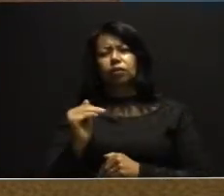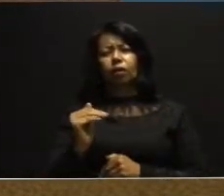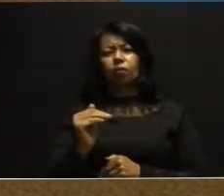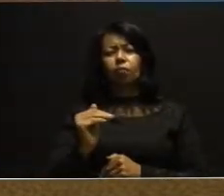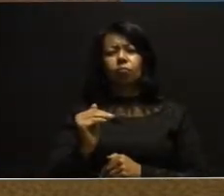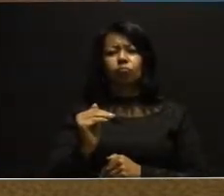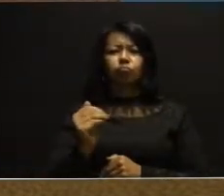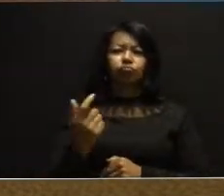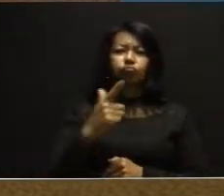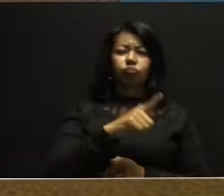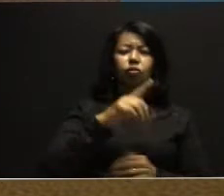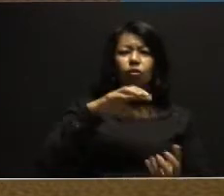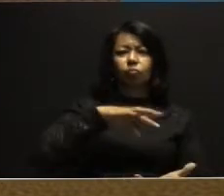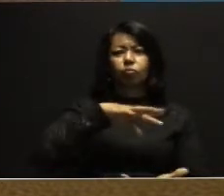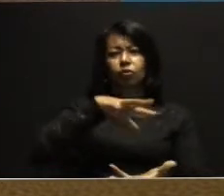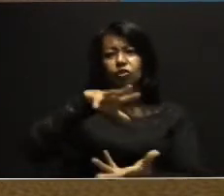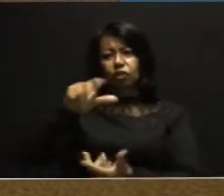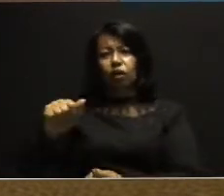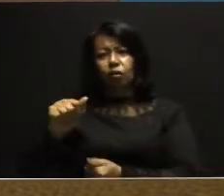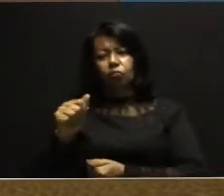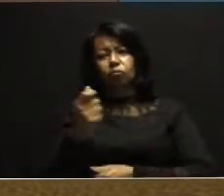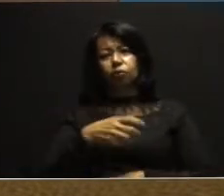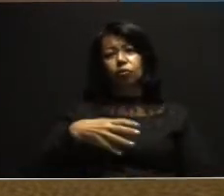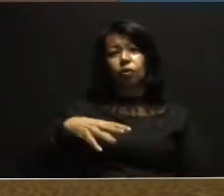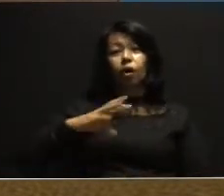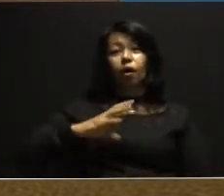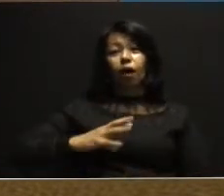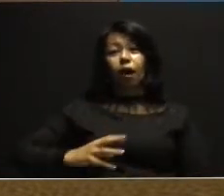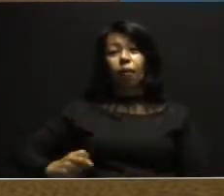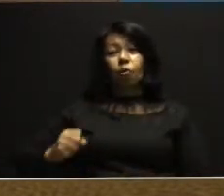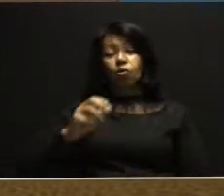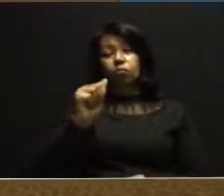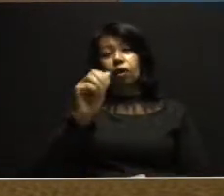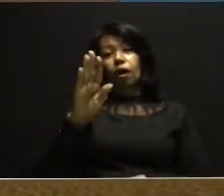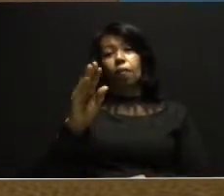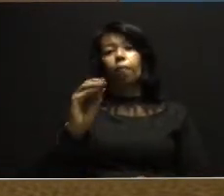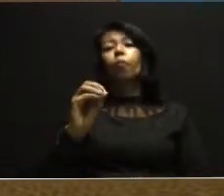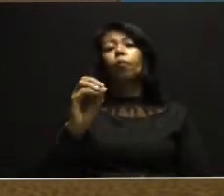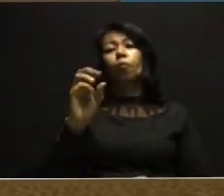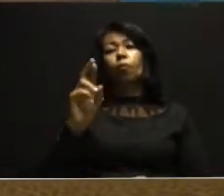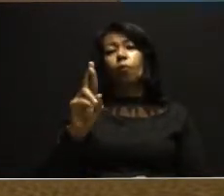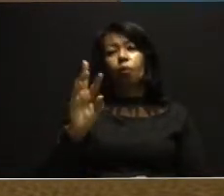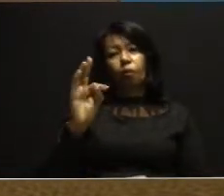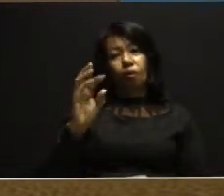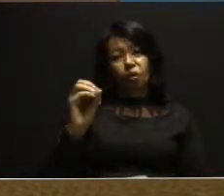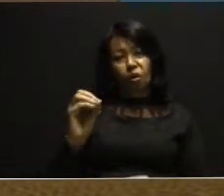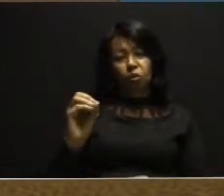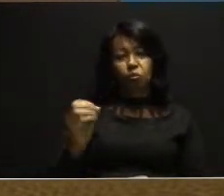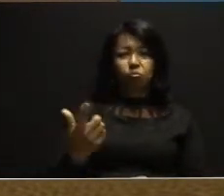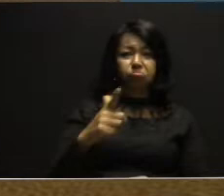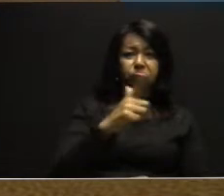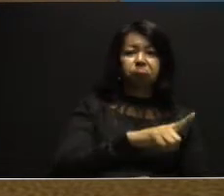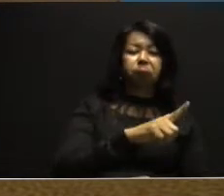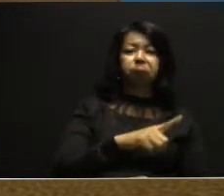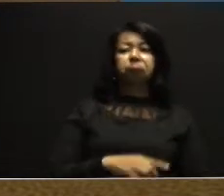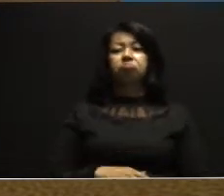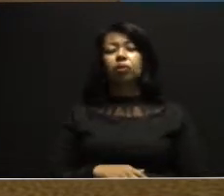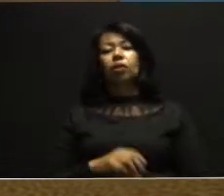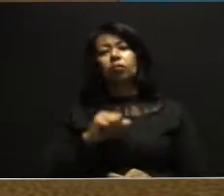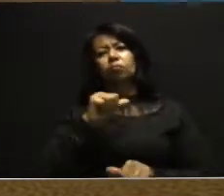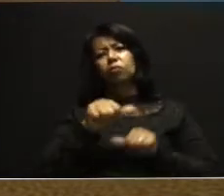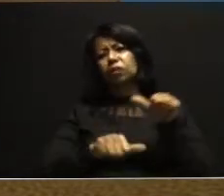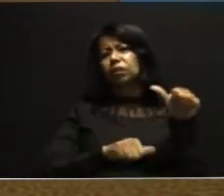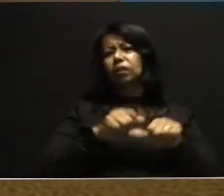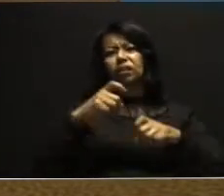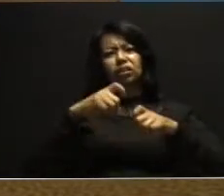mundial, o lobby do aborto, o divórcio, a ideologia de gênero, são alguns dos grandes